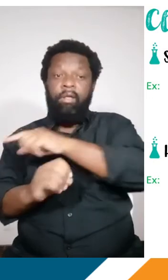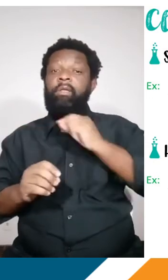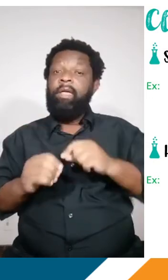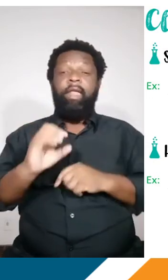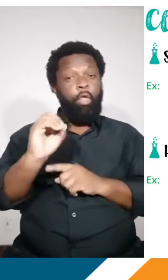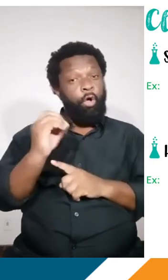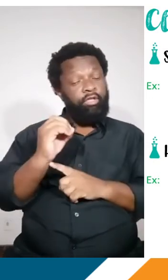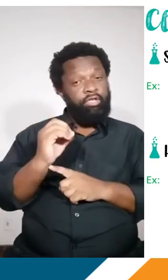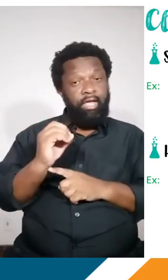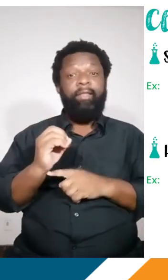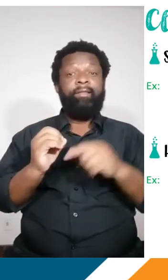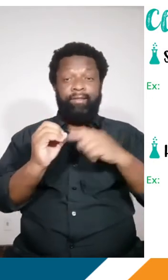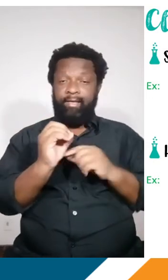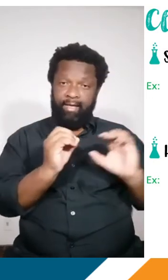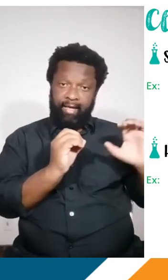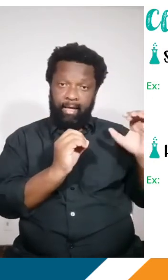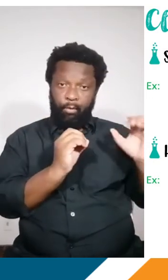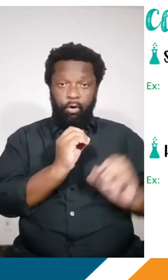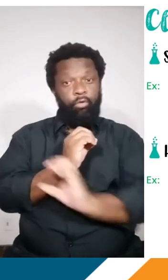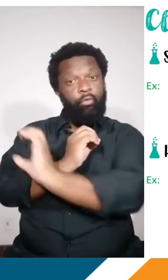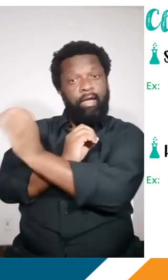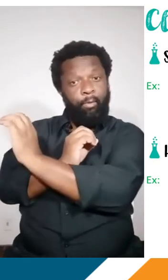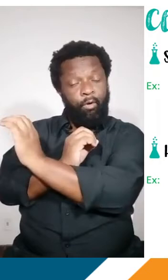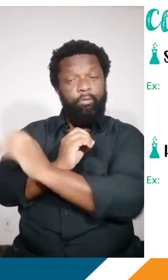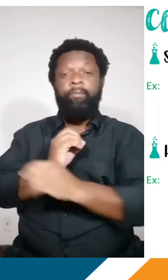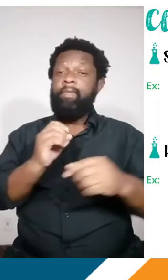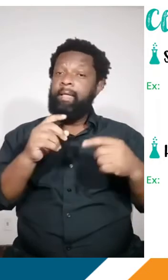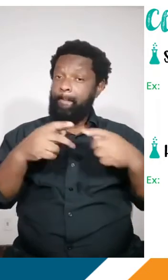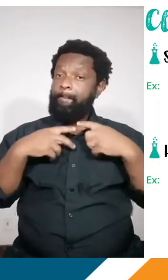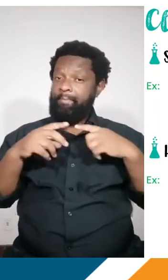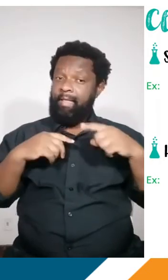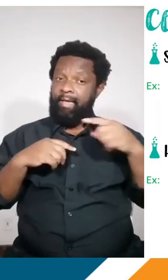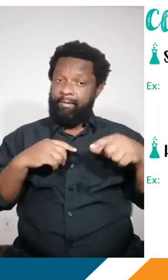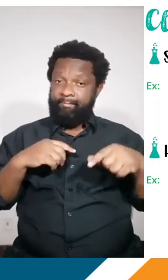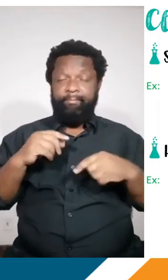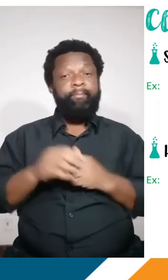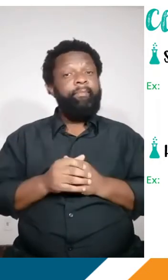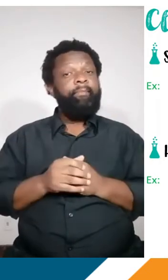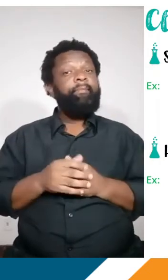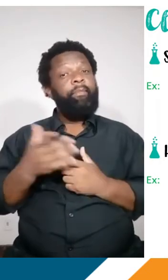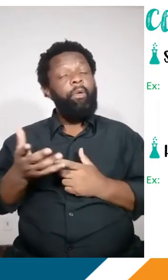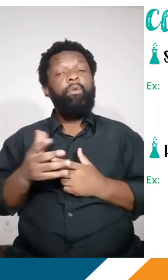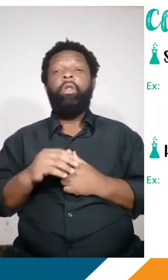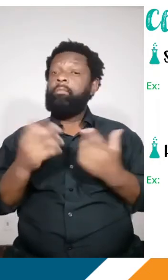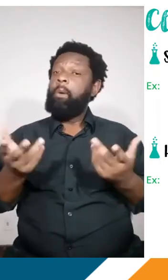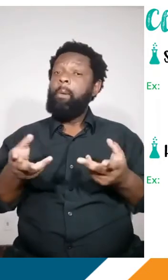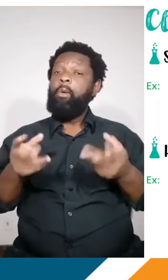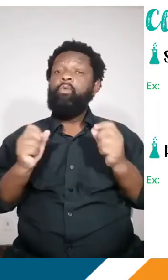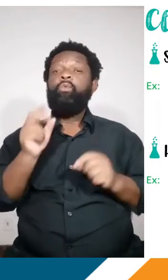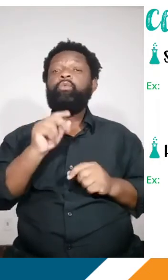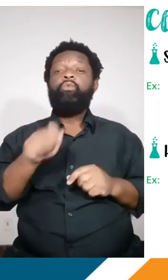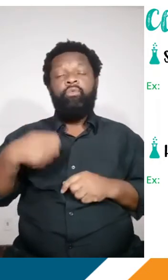esse oxigênio está entre carbonos, repara que tem carbono, e aqui tem carbono,